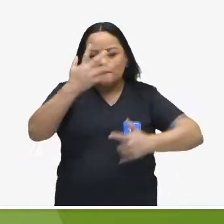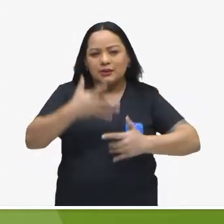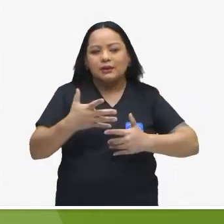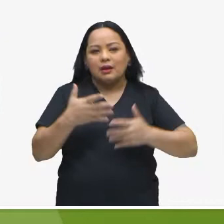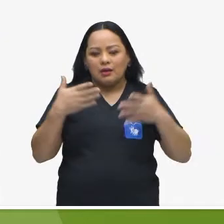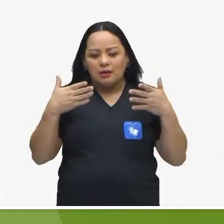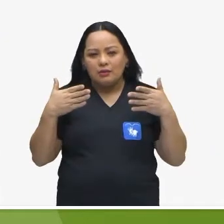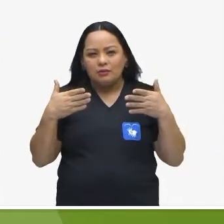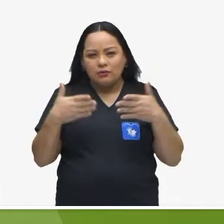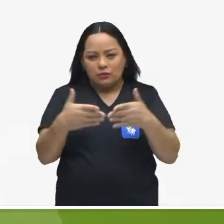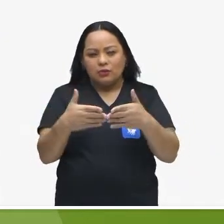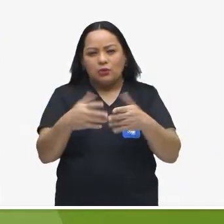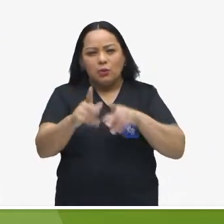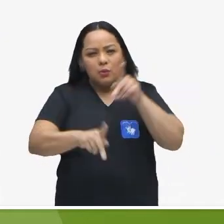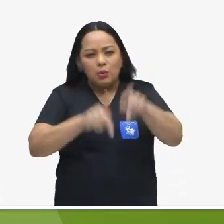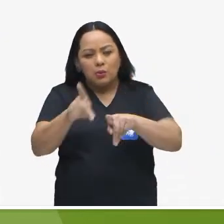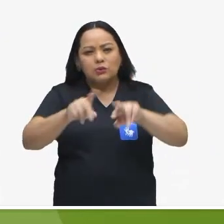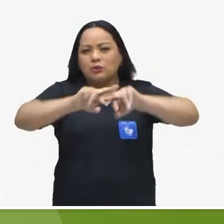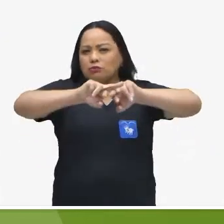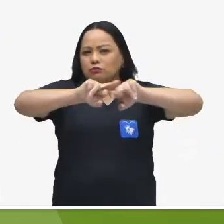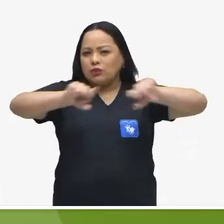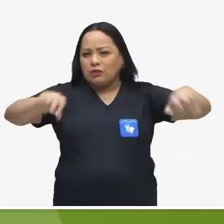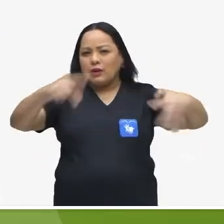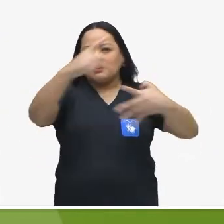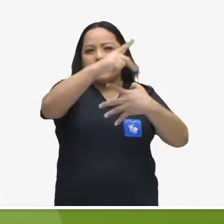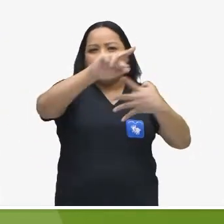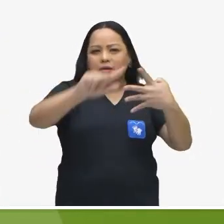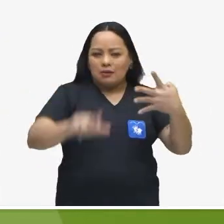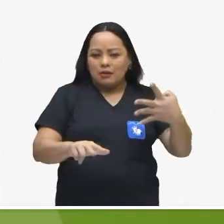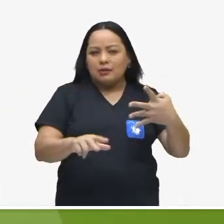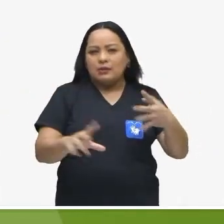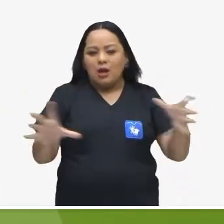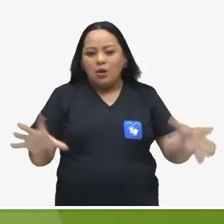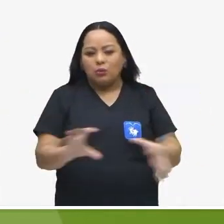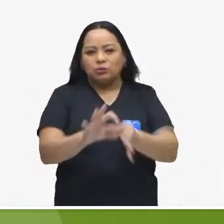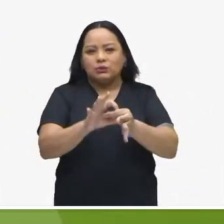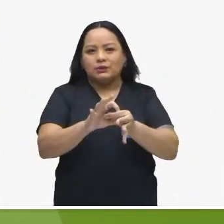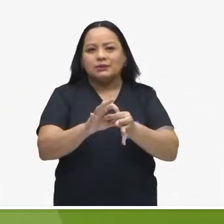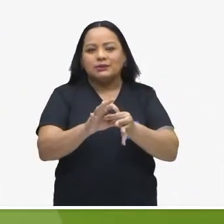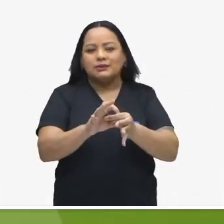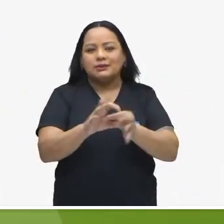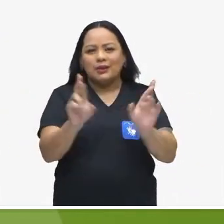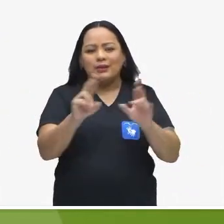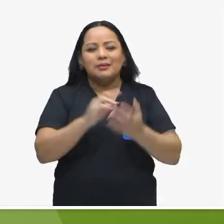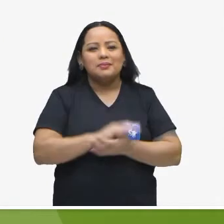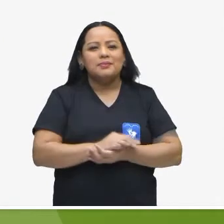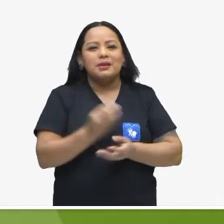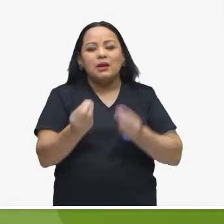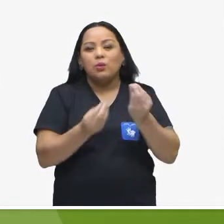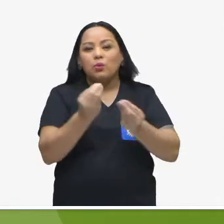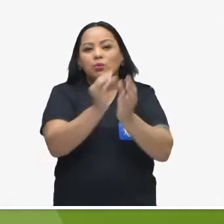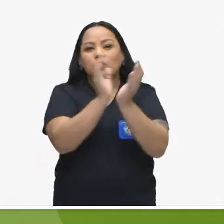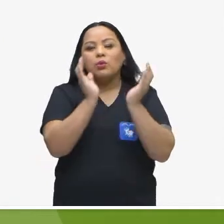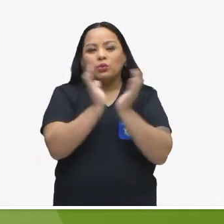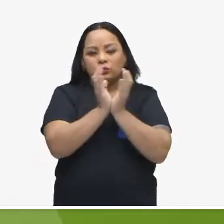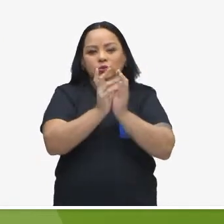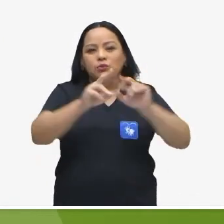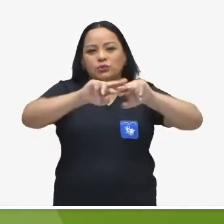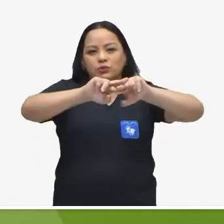de populações de várias espécies reunidas, ou seja, o conjunto de